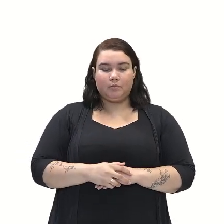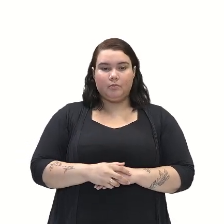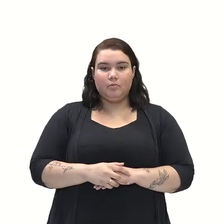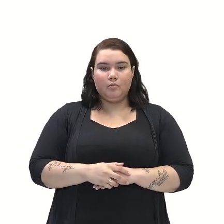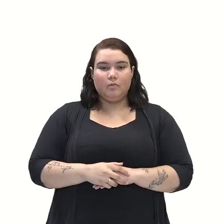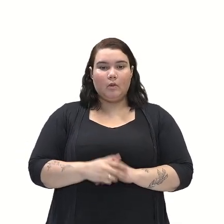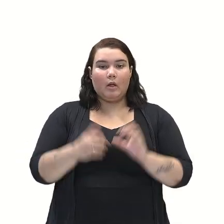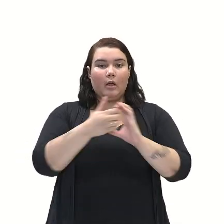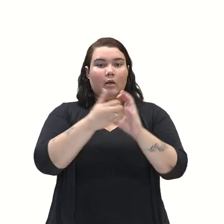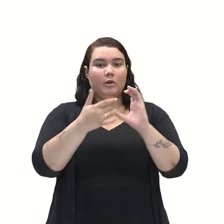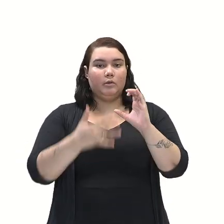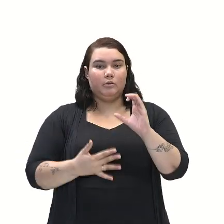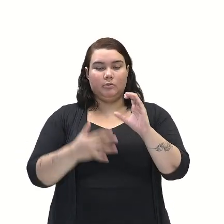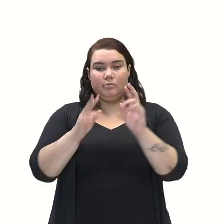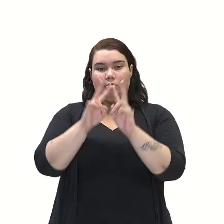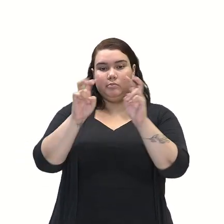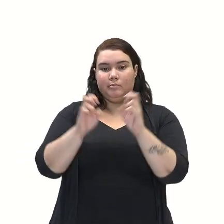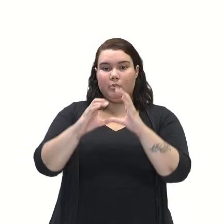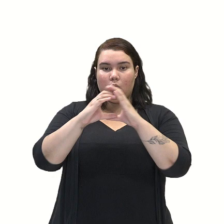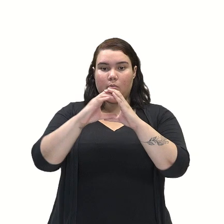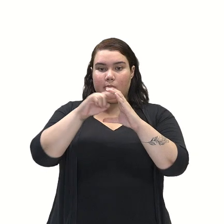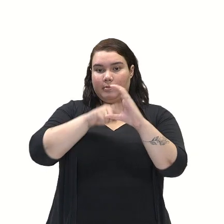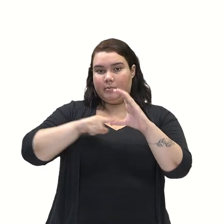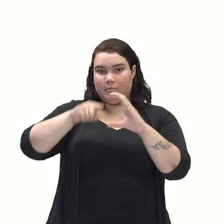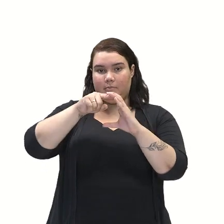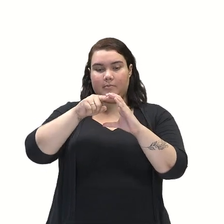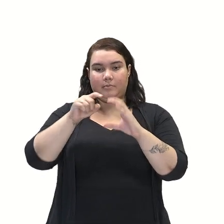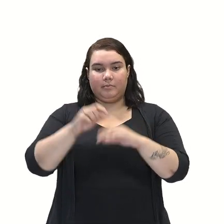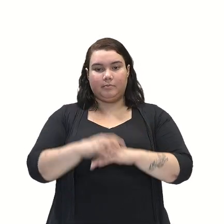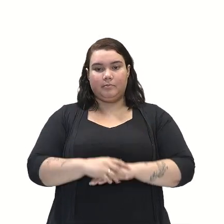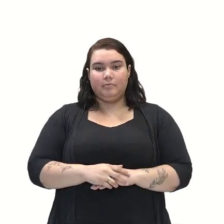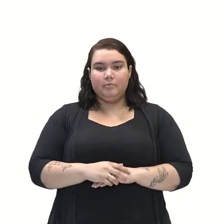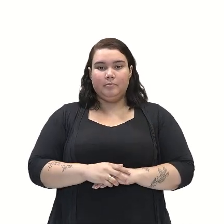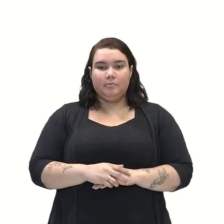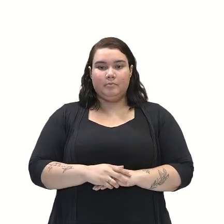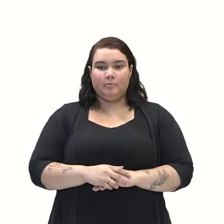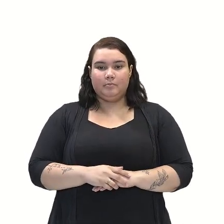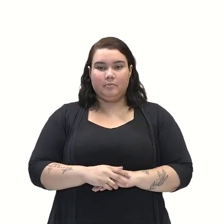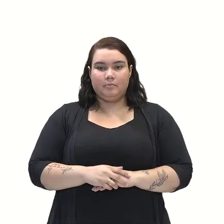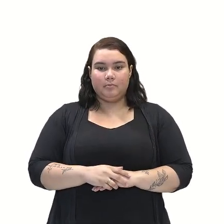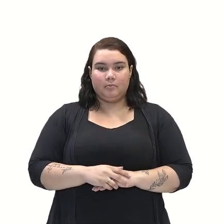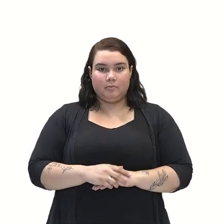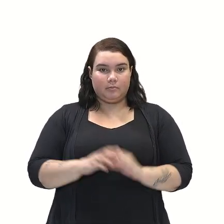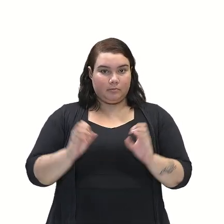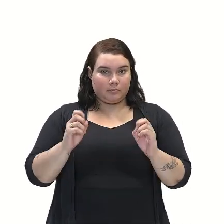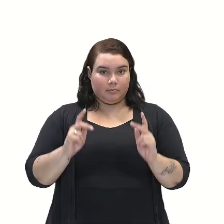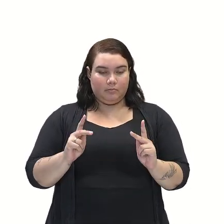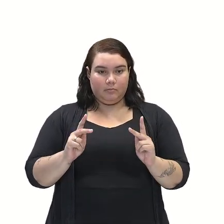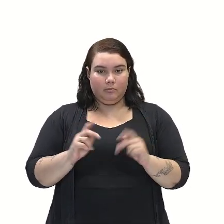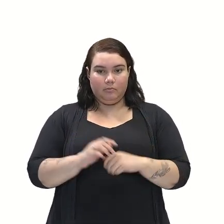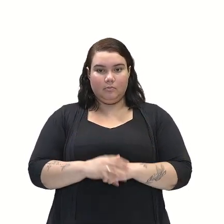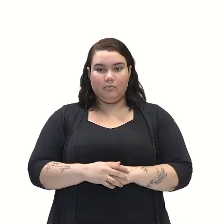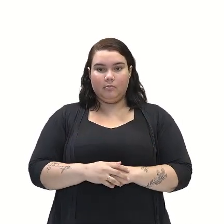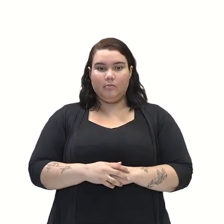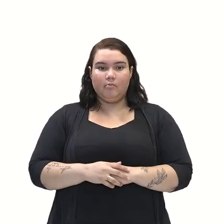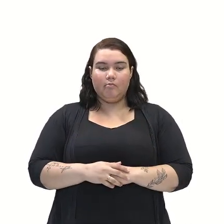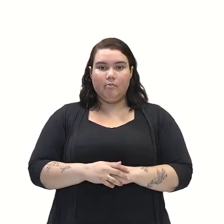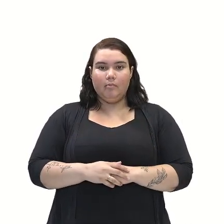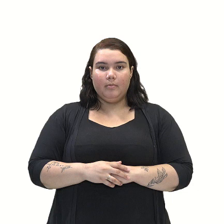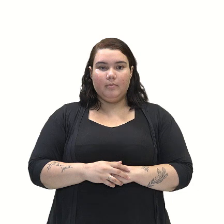sobre o círculo, beleza? Então,